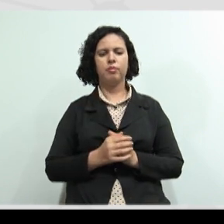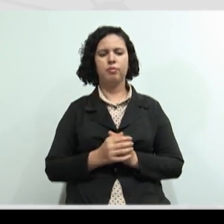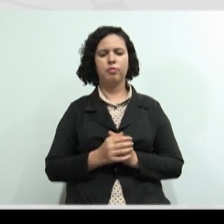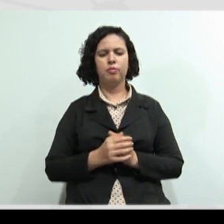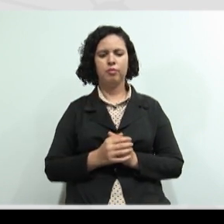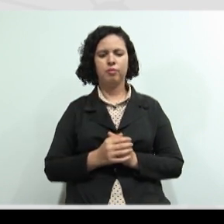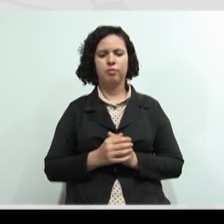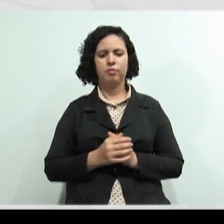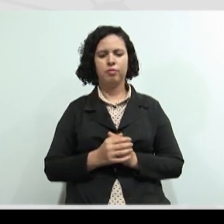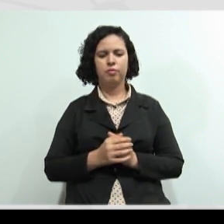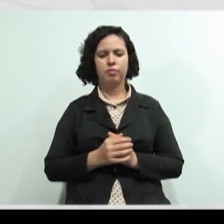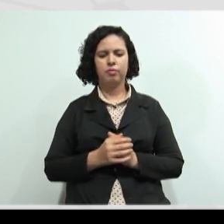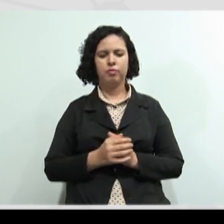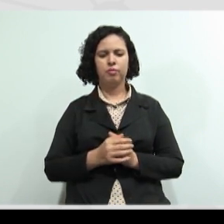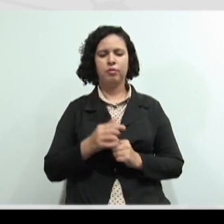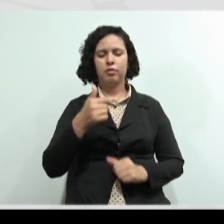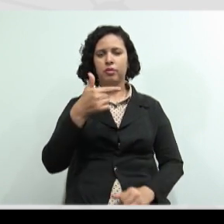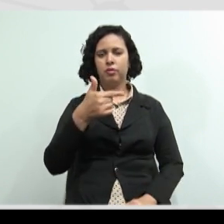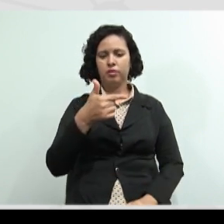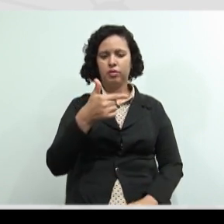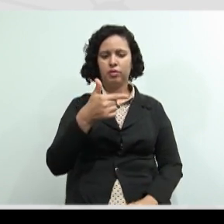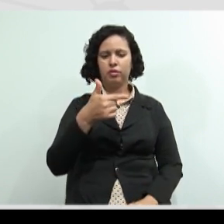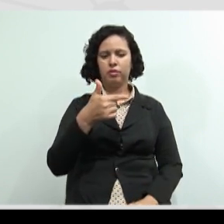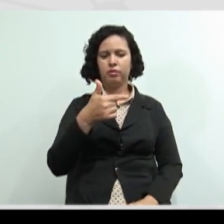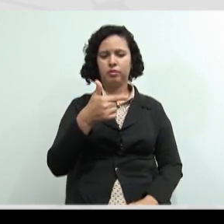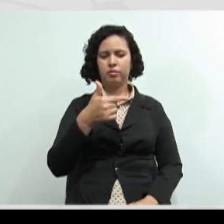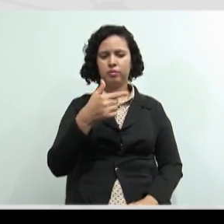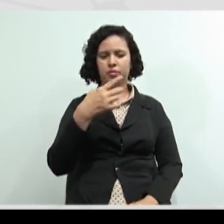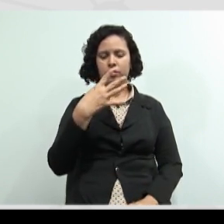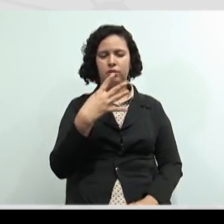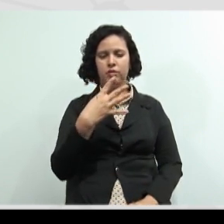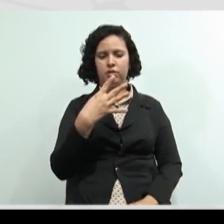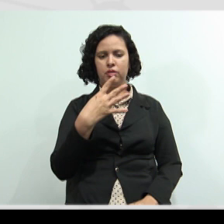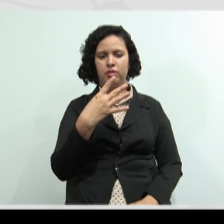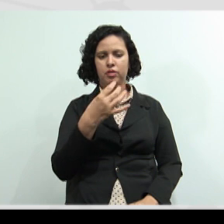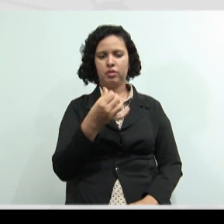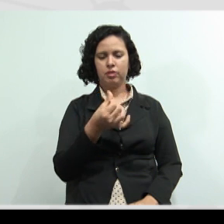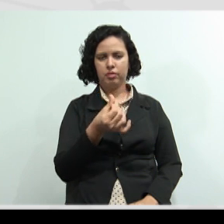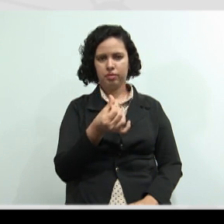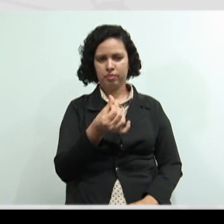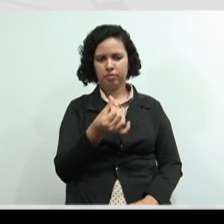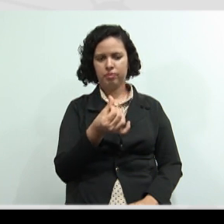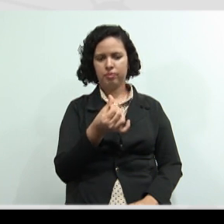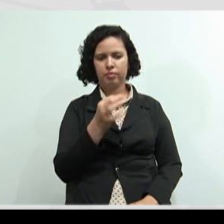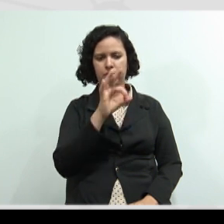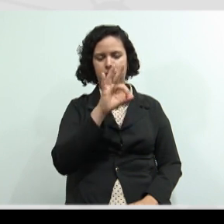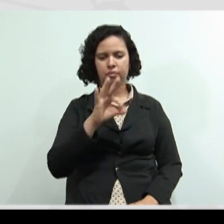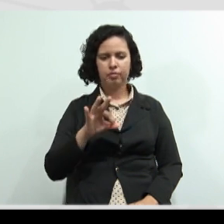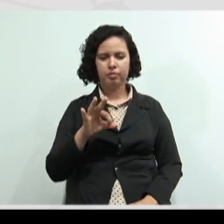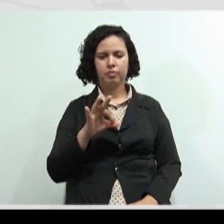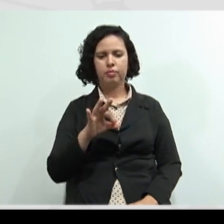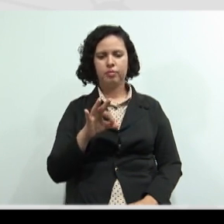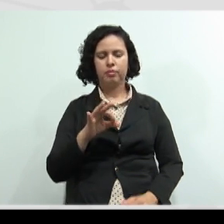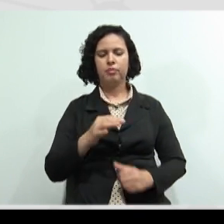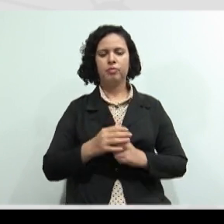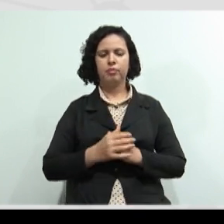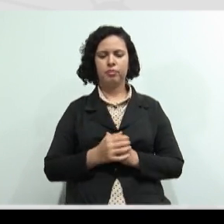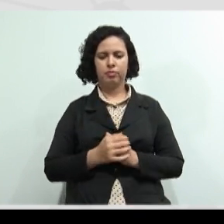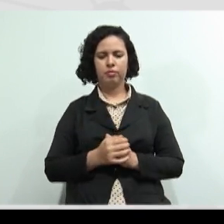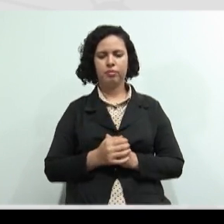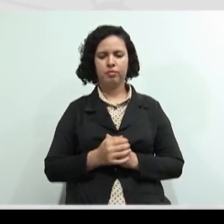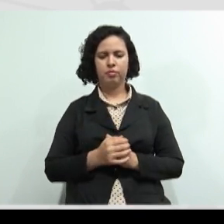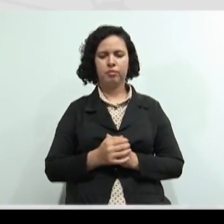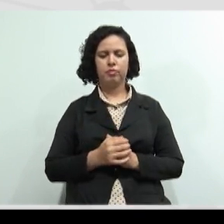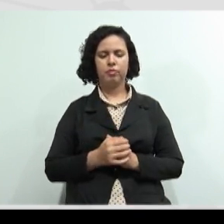familiar. 26% do milho, 38% do café, 34% do arroz, 21% do trigo e 16%